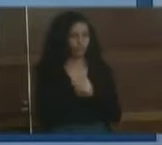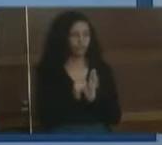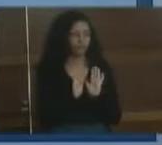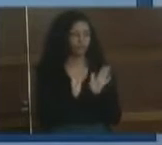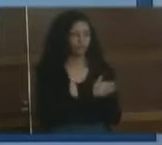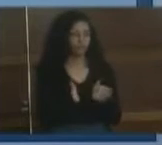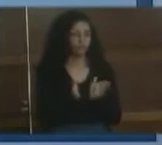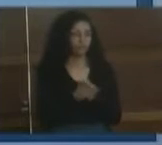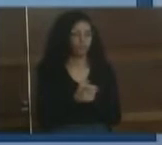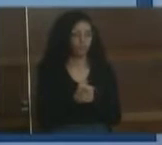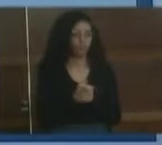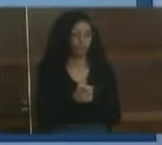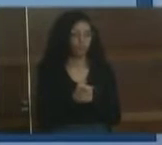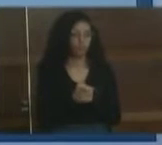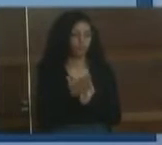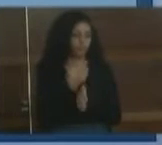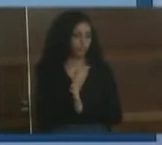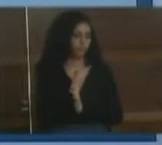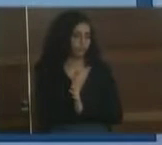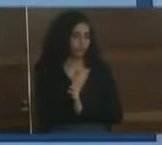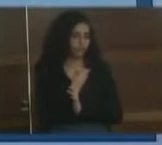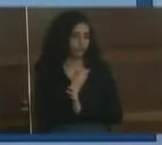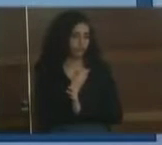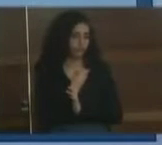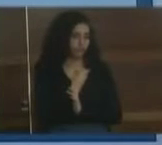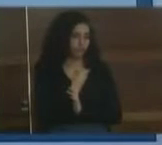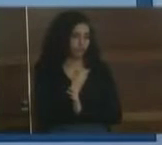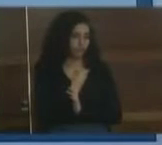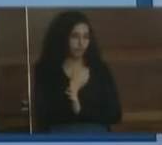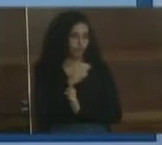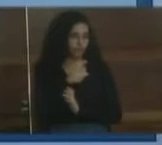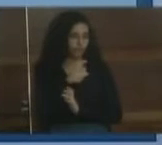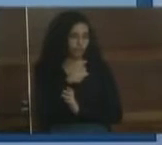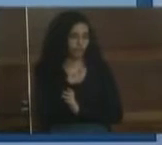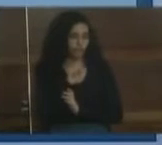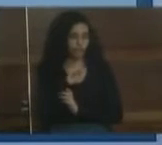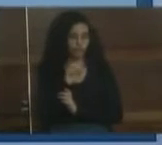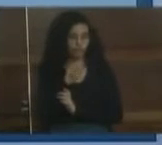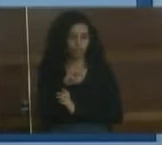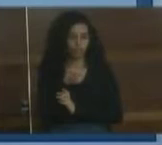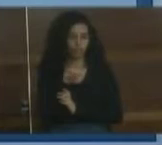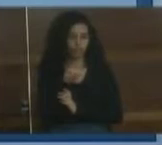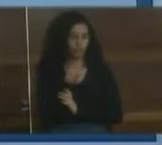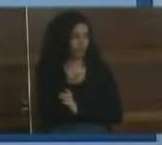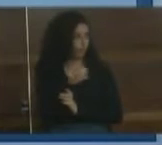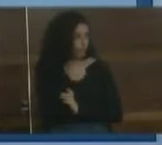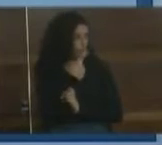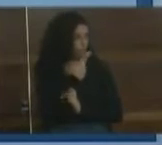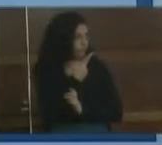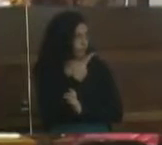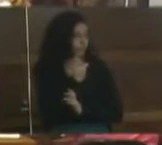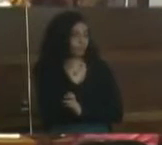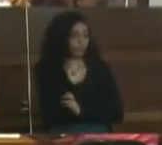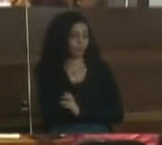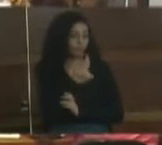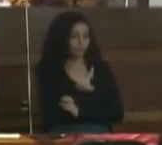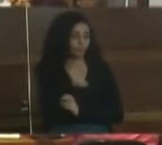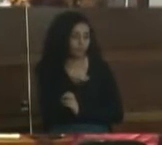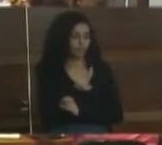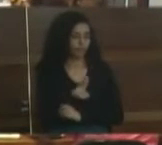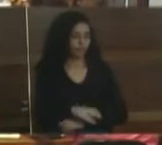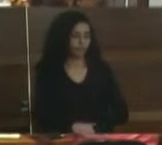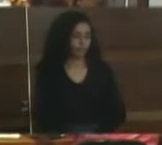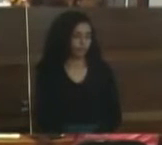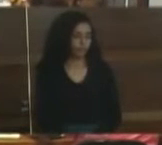receita e passo o na minha colega aqui de trabalho a simone que vai falar sobre a despesa obrigado gente